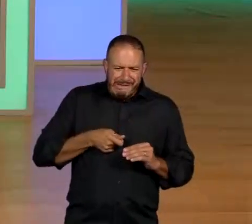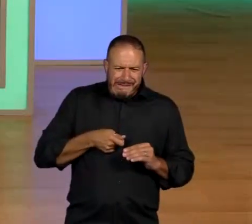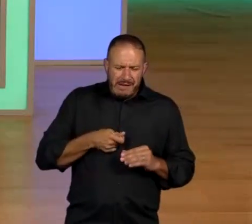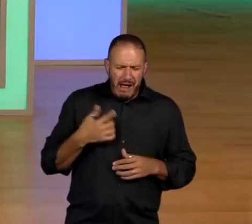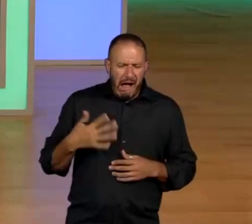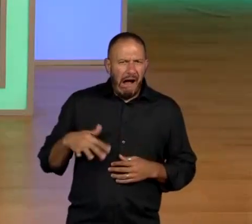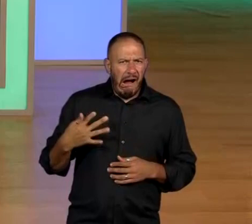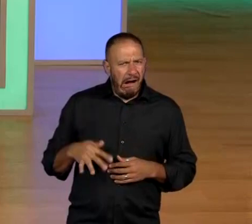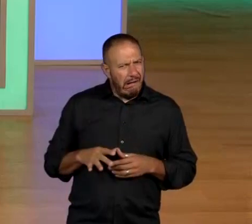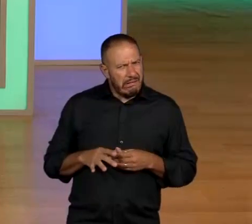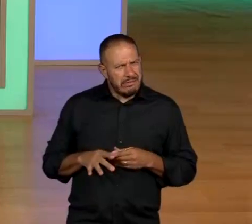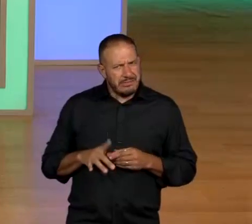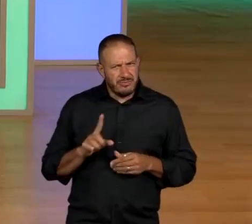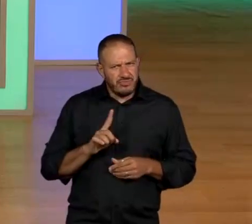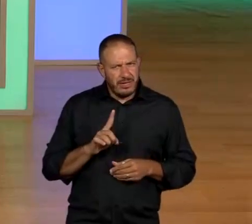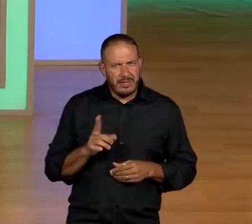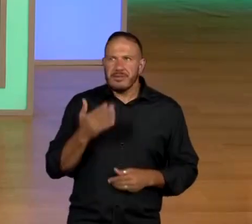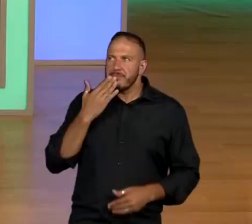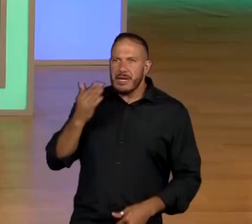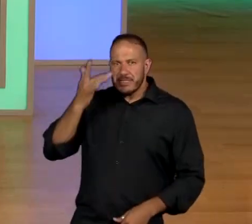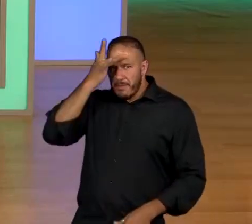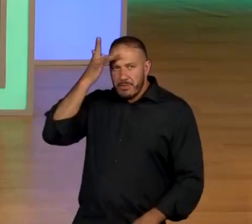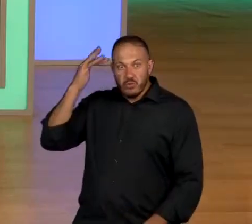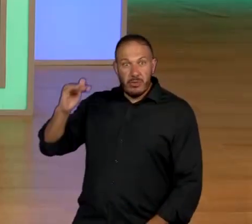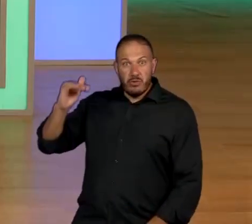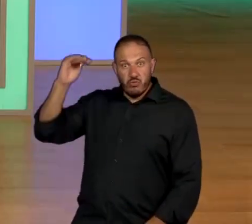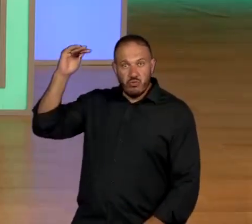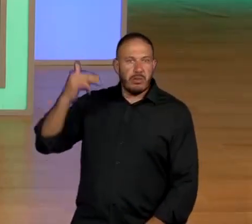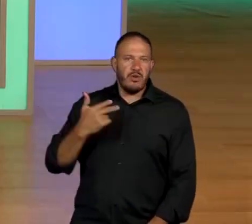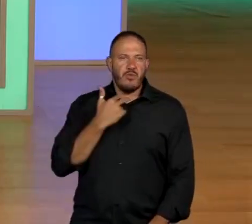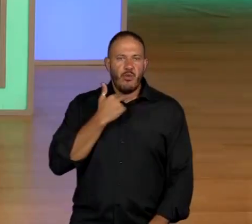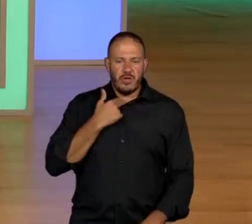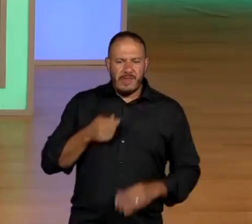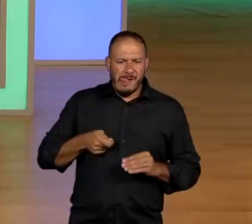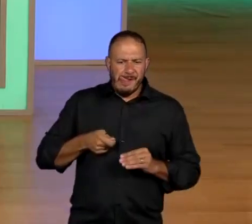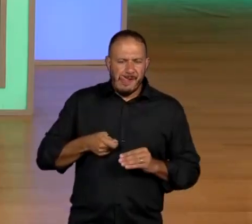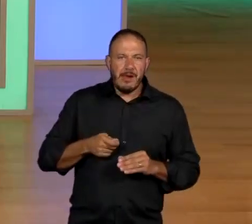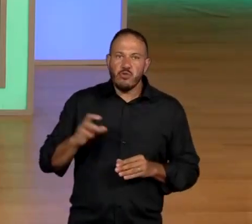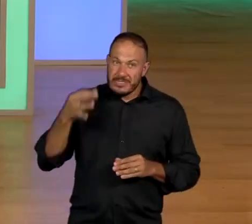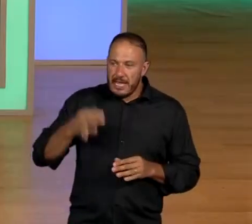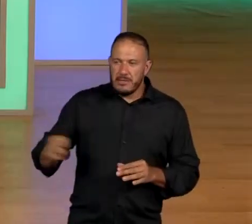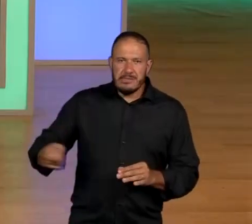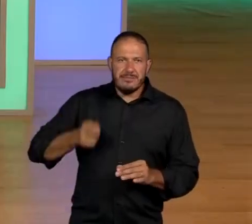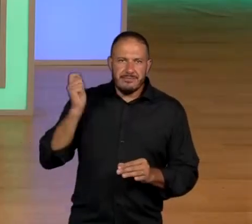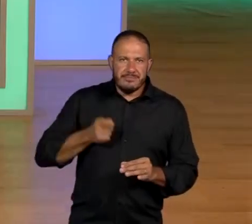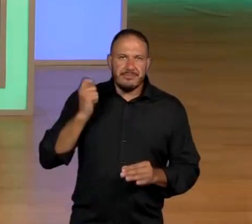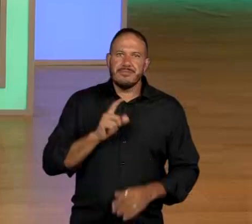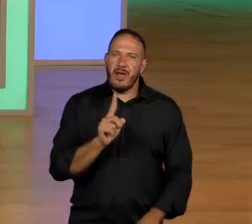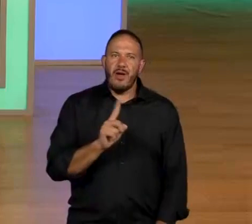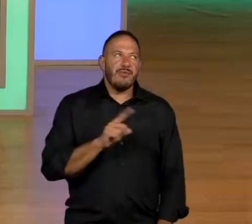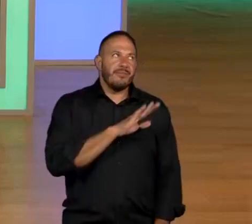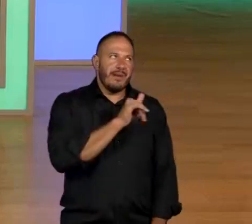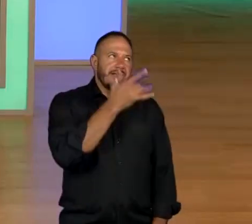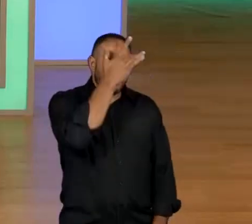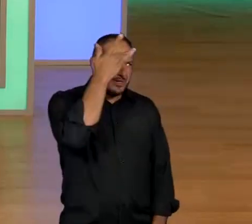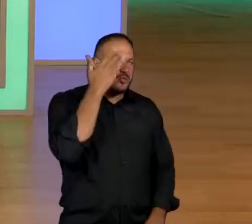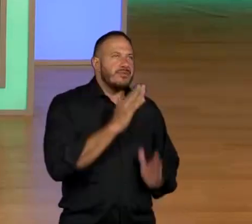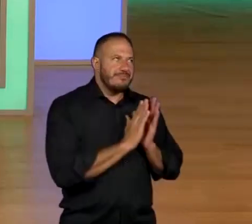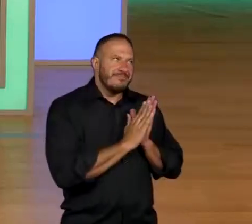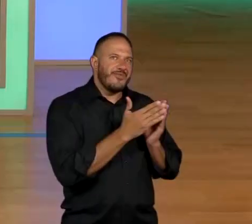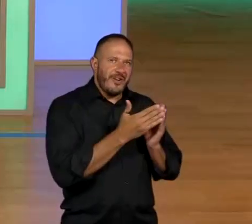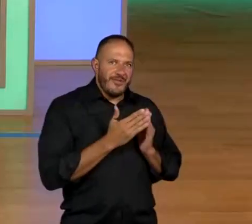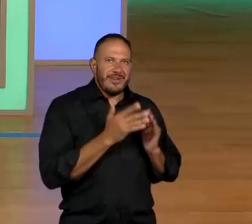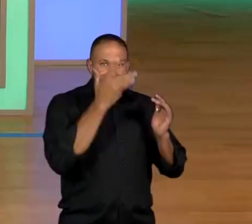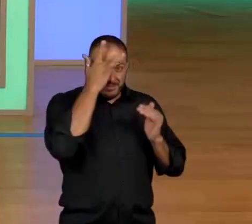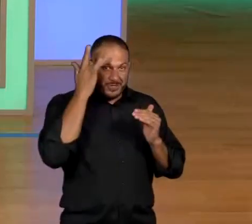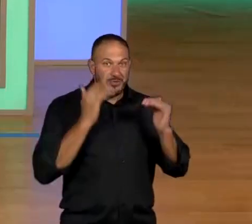tem força. Então, eu não posso fazer com a mão, eu teria que bater um martelo. Então, a gente precisa de um adulto. Beleza.